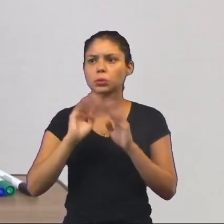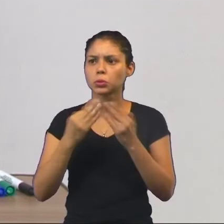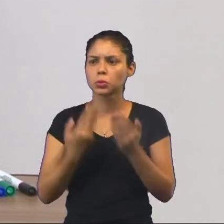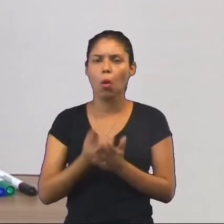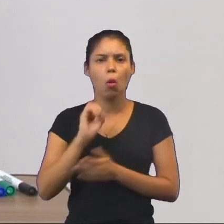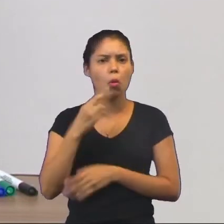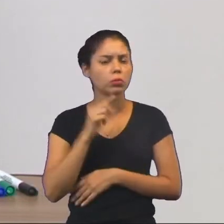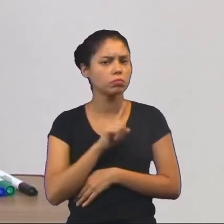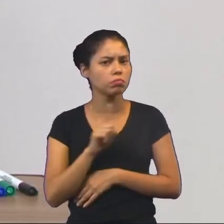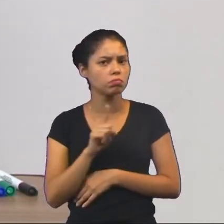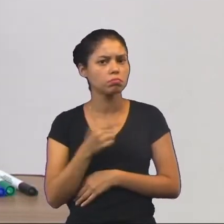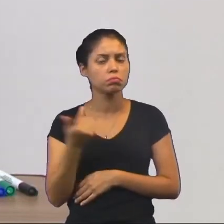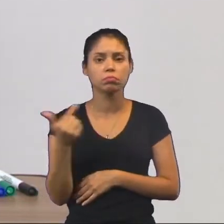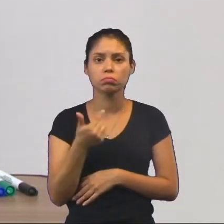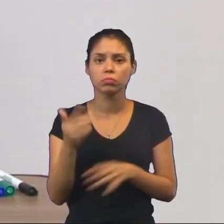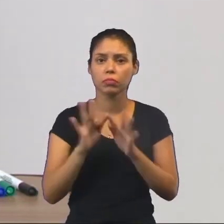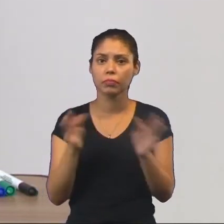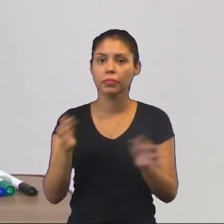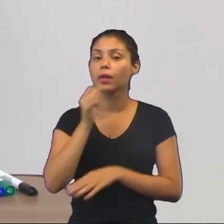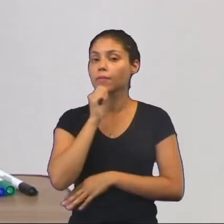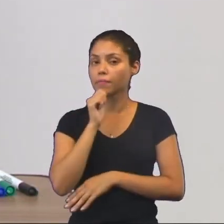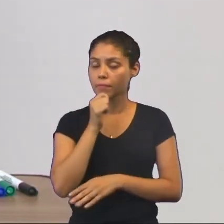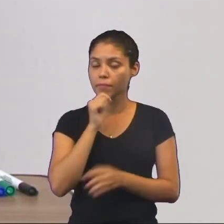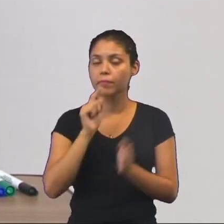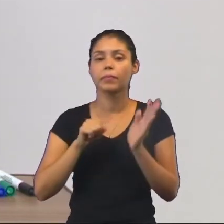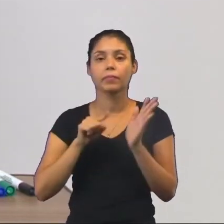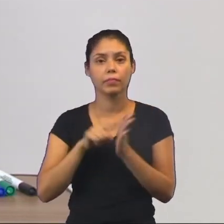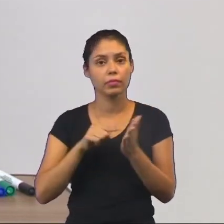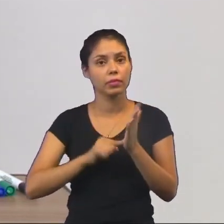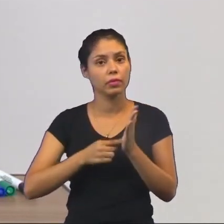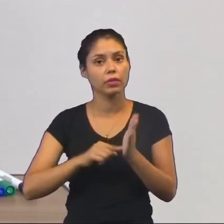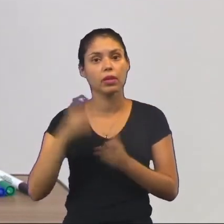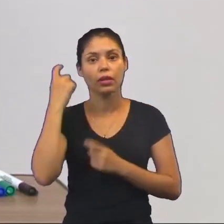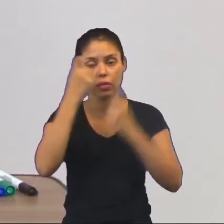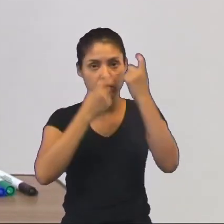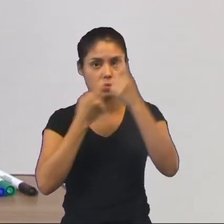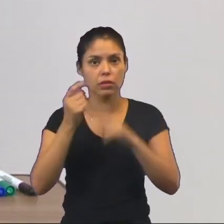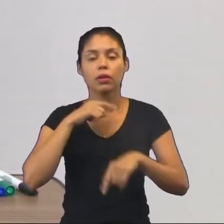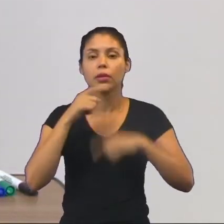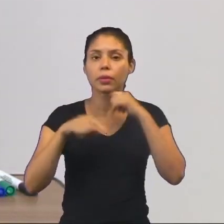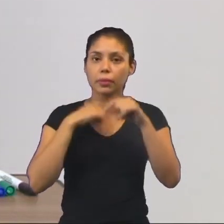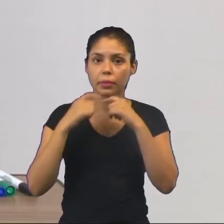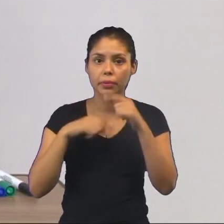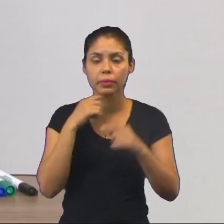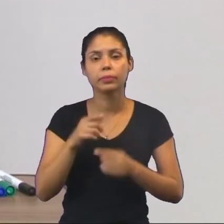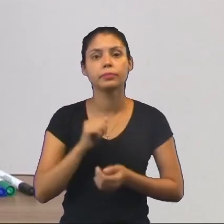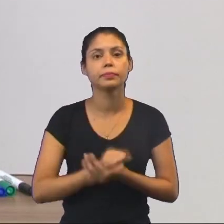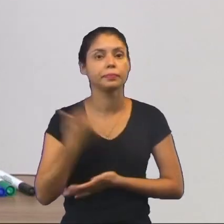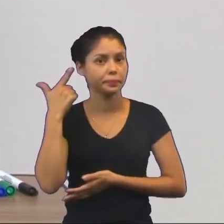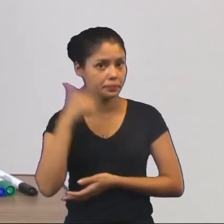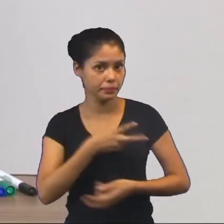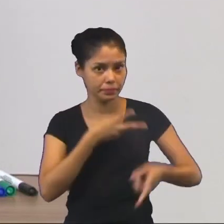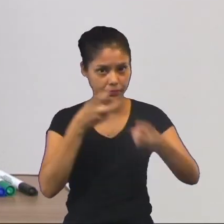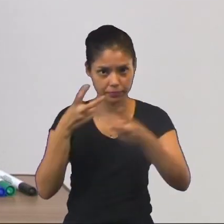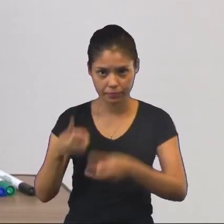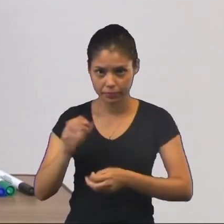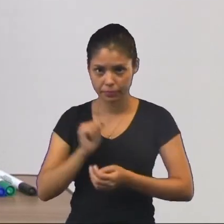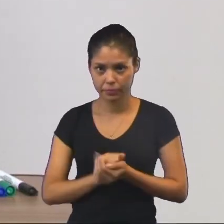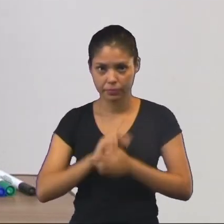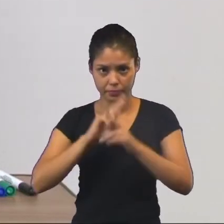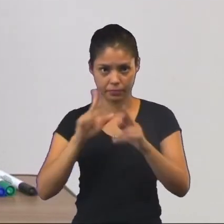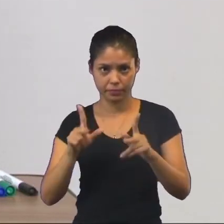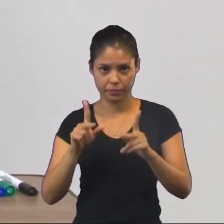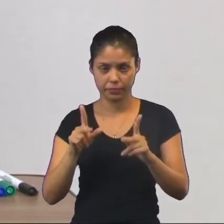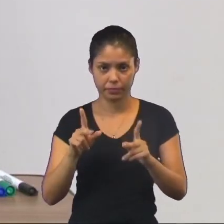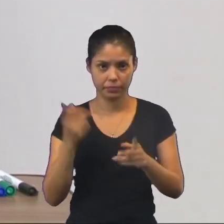não? Na segunda frase, ainda que a pontuação seja a mesma, expressa uma dúvida. Conseguiram perceber aqui a diferença?